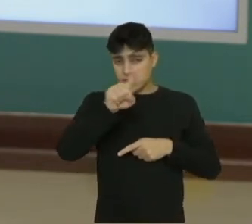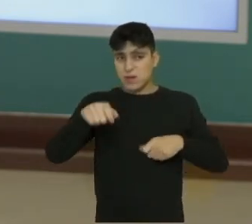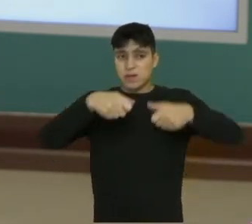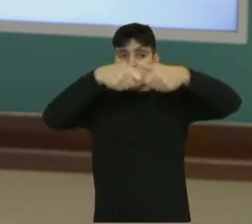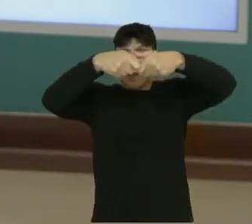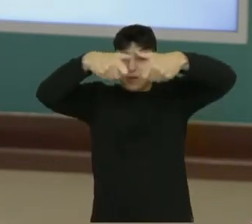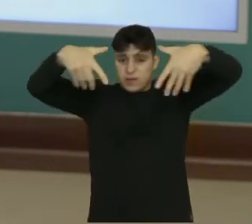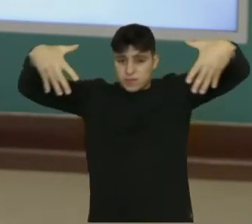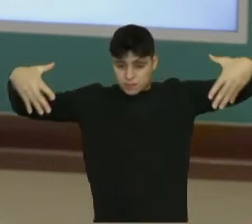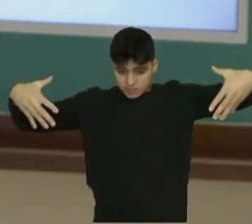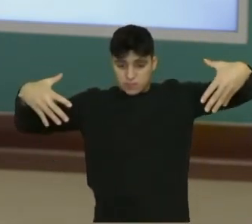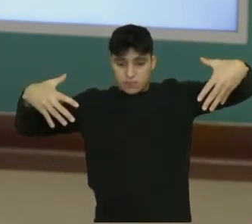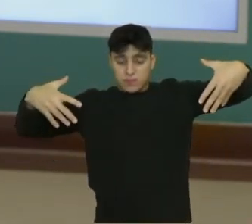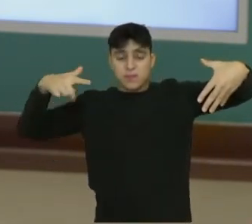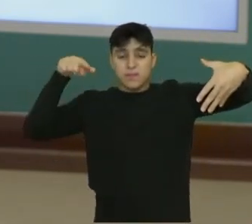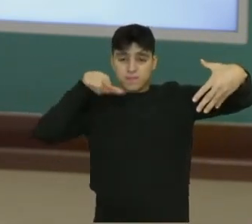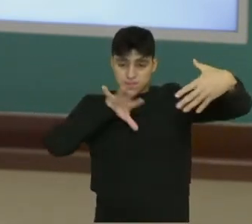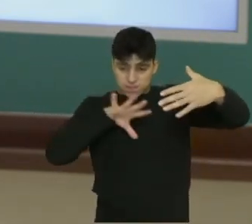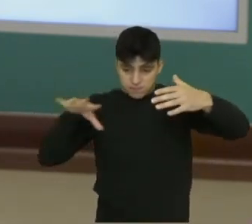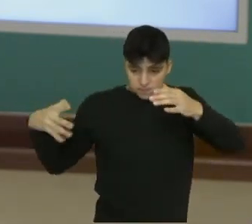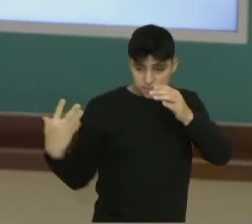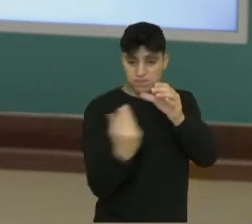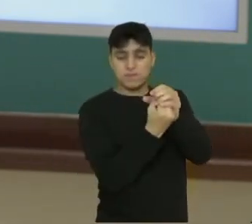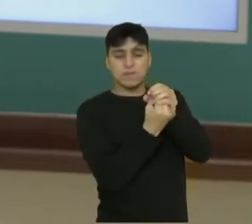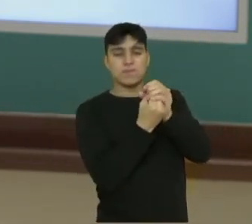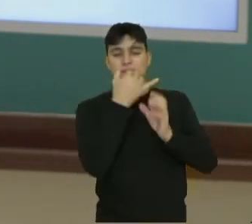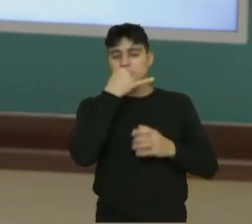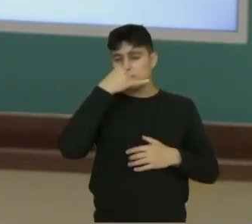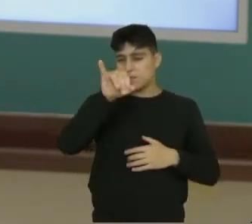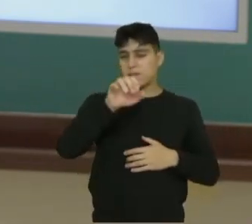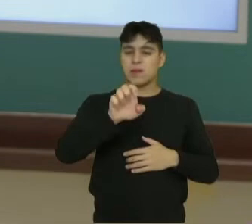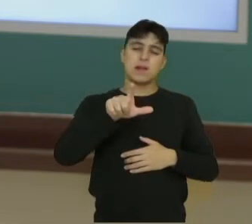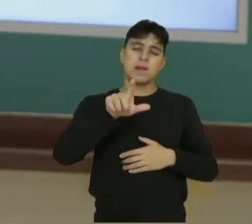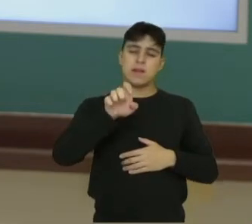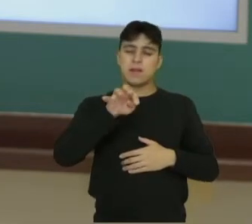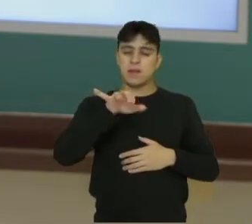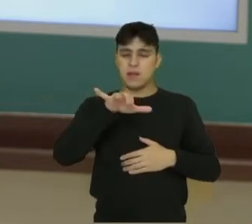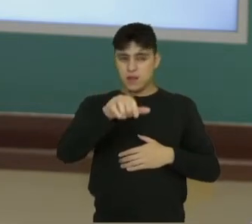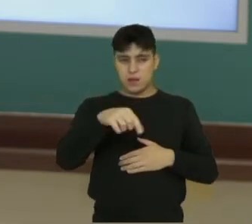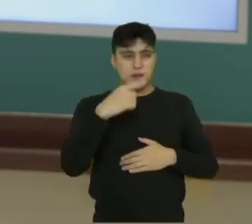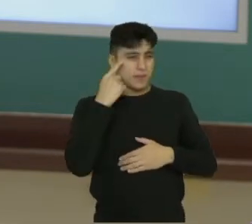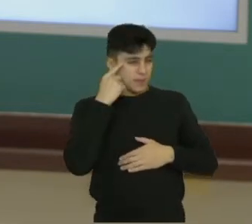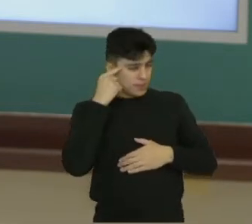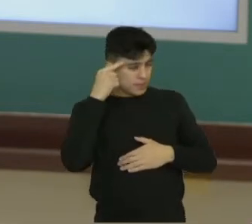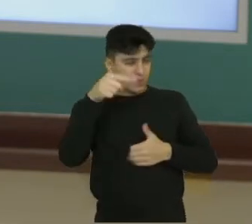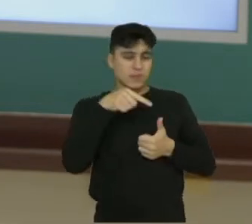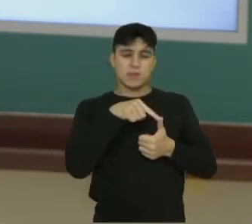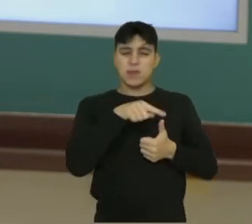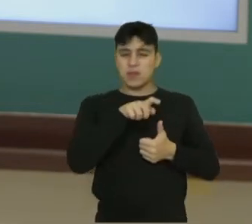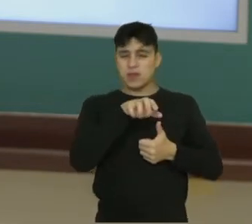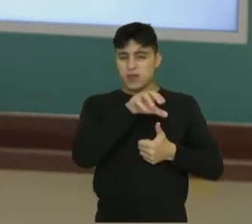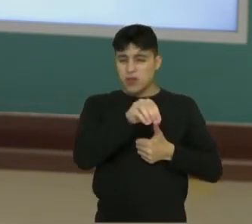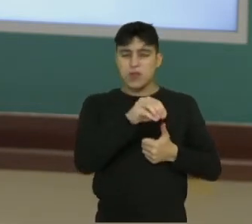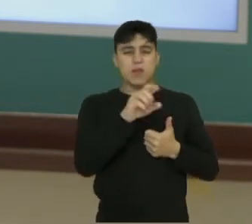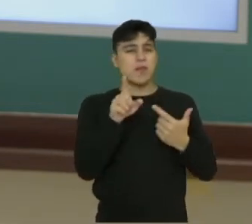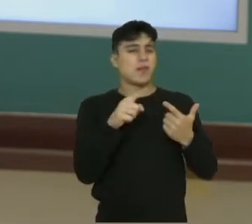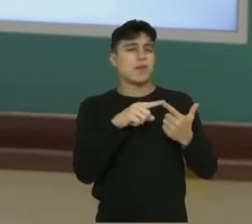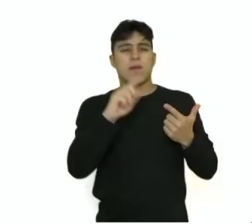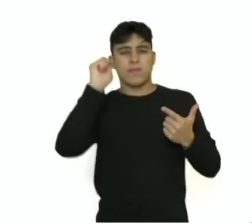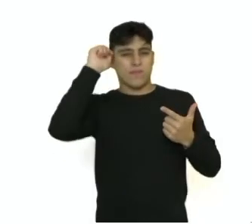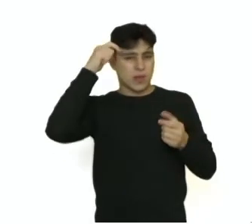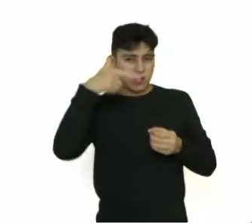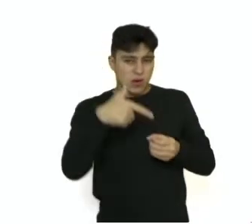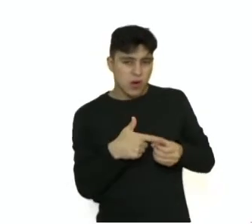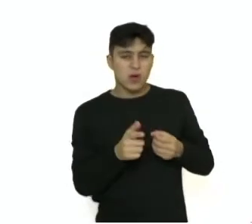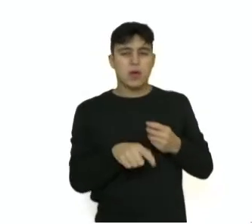a matriz elétrica, certo? Então na matriz energética total você tem as geotérmicas, produtos de